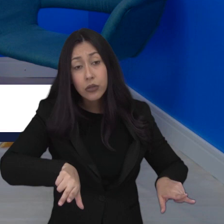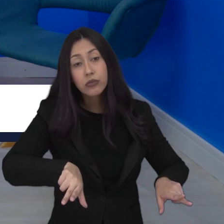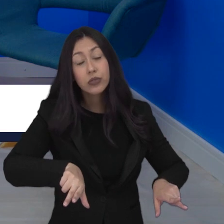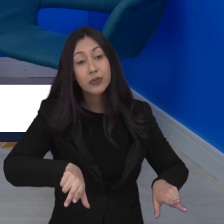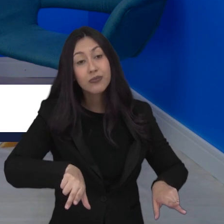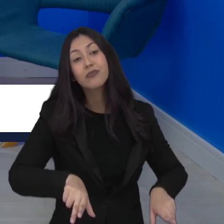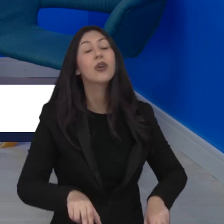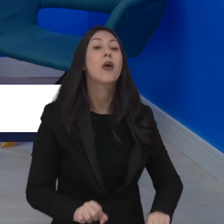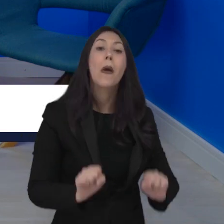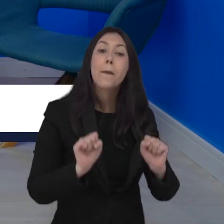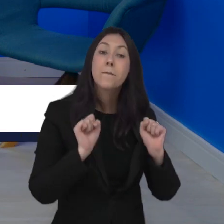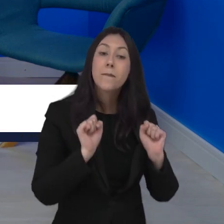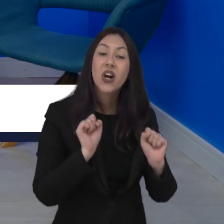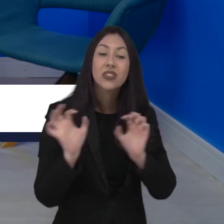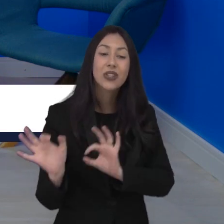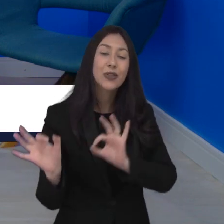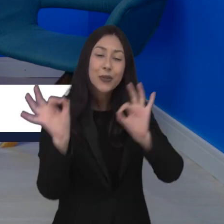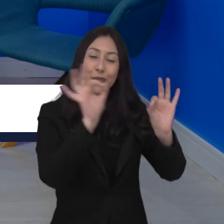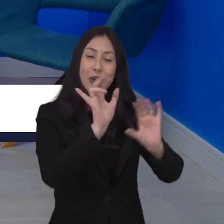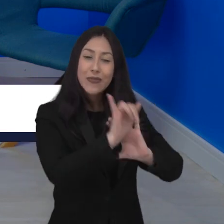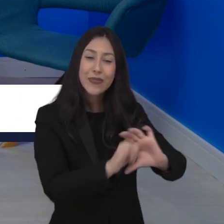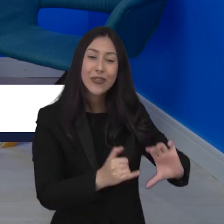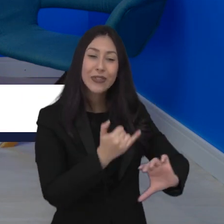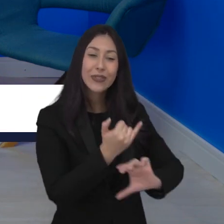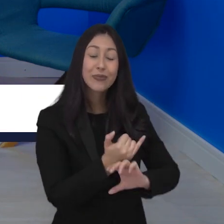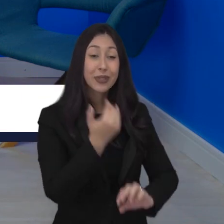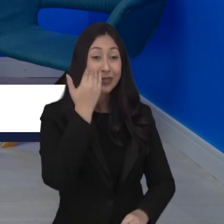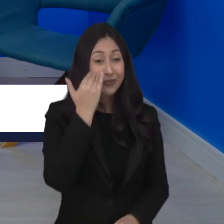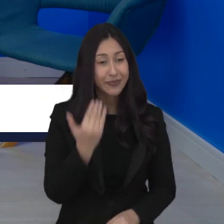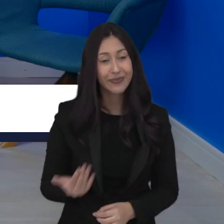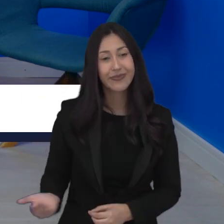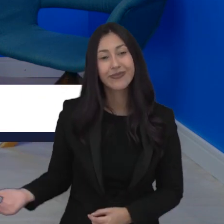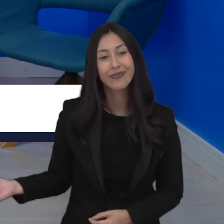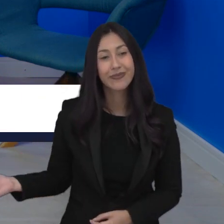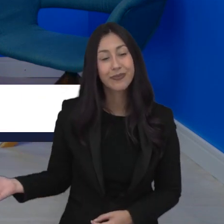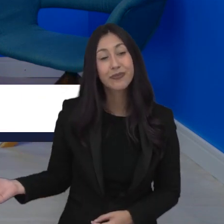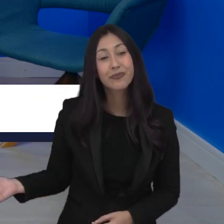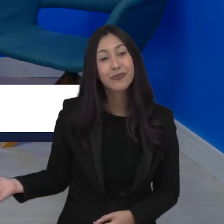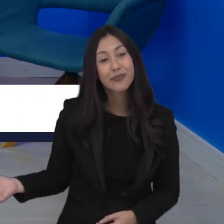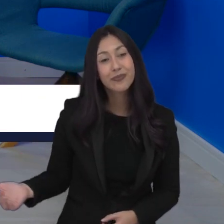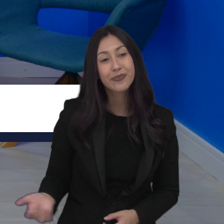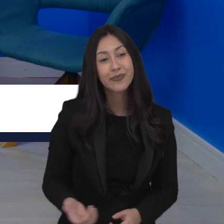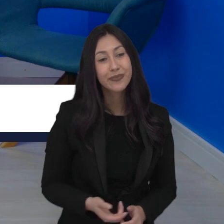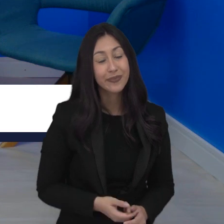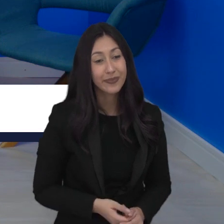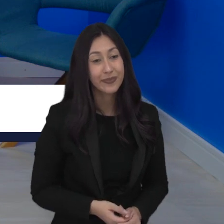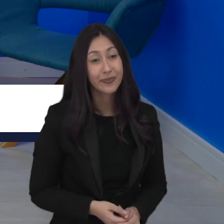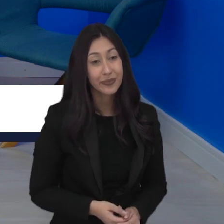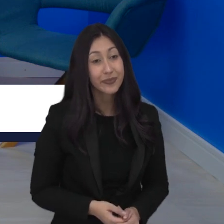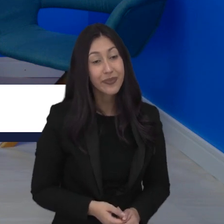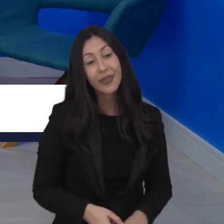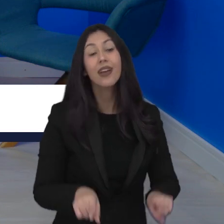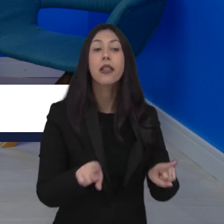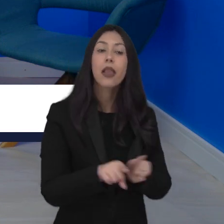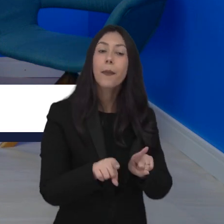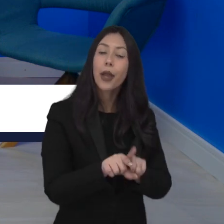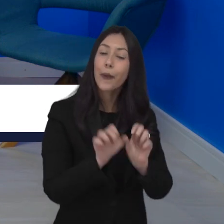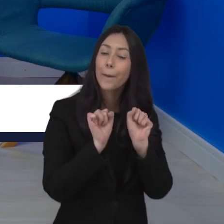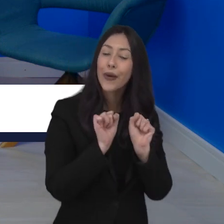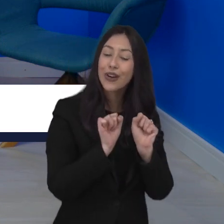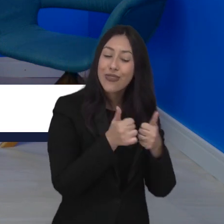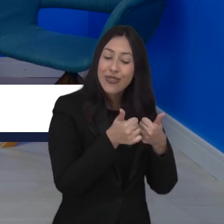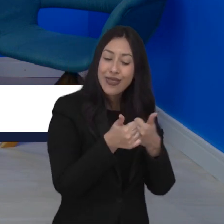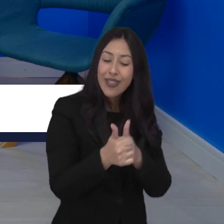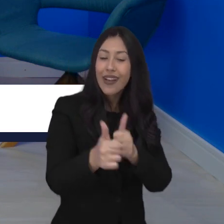outros também aqui da TV Câmara, é só acompanhar lá o nosso canal no YouTube. É o youtube.com/TV Câmara SJC.